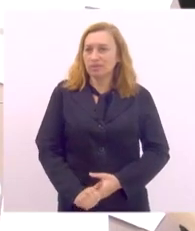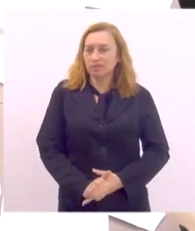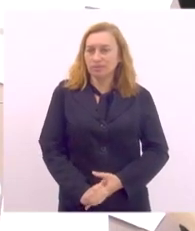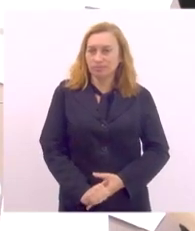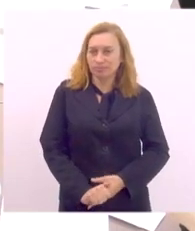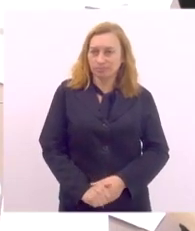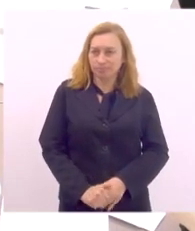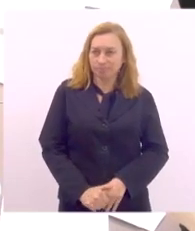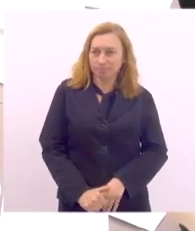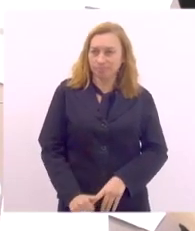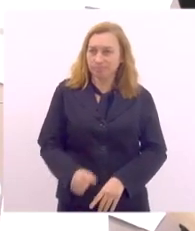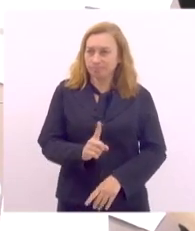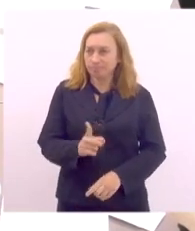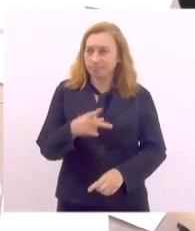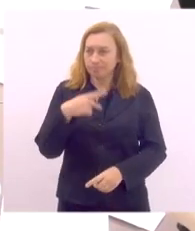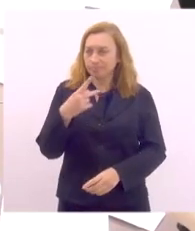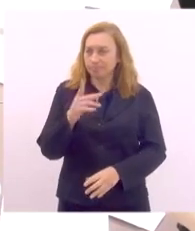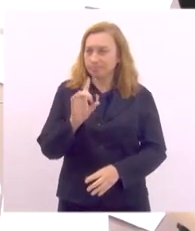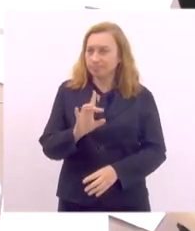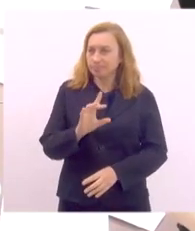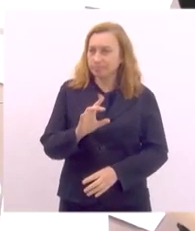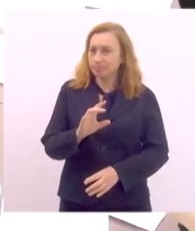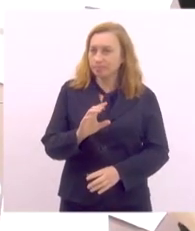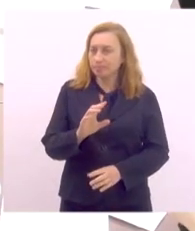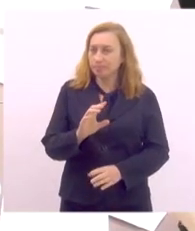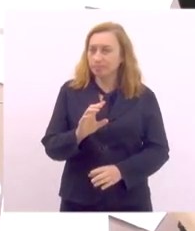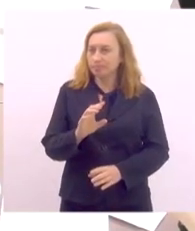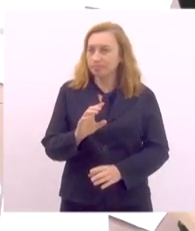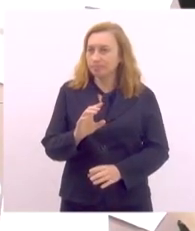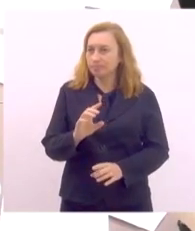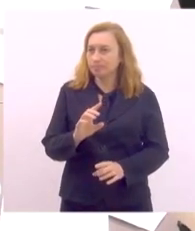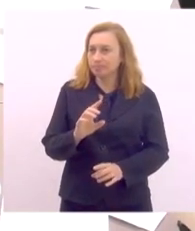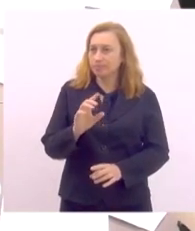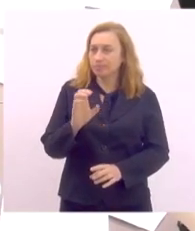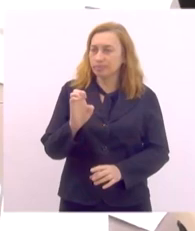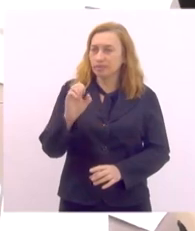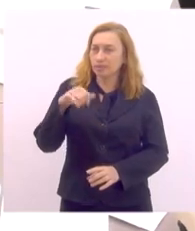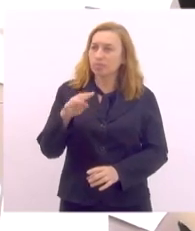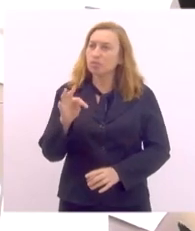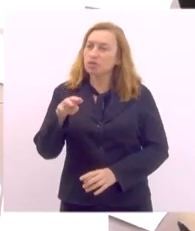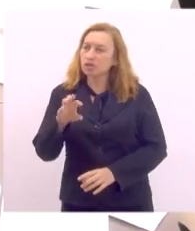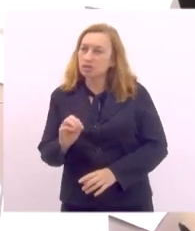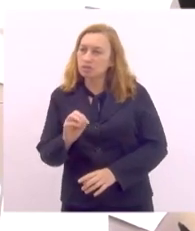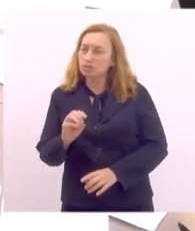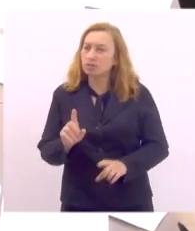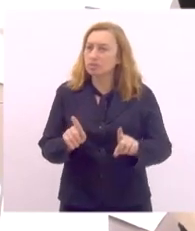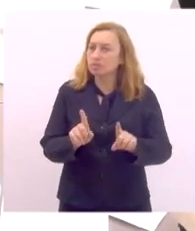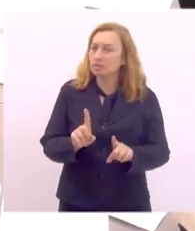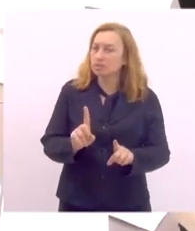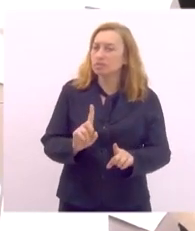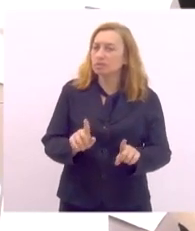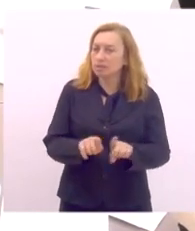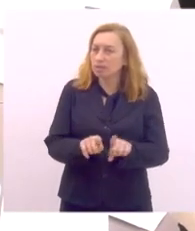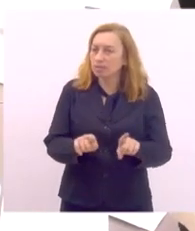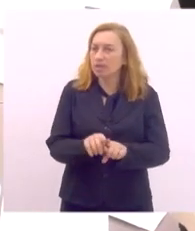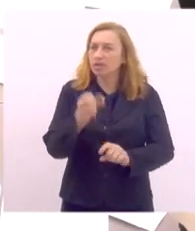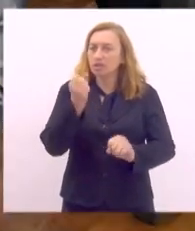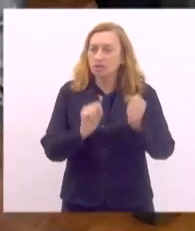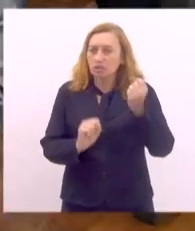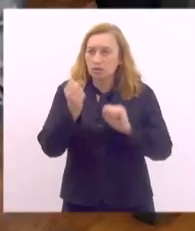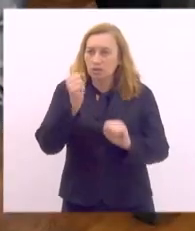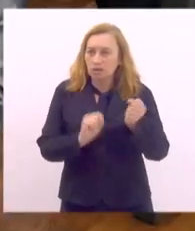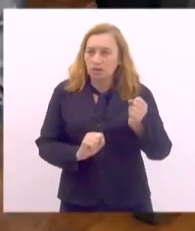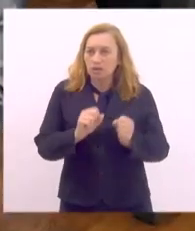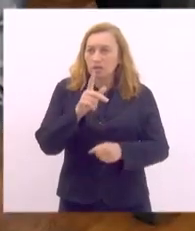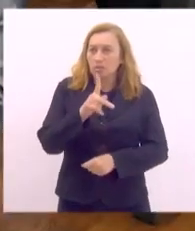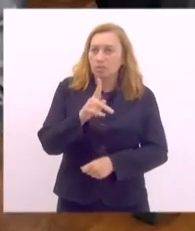Mas não se fala só de embutidos aqui, fala de alimentos industrializados também. Industrializados processados. São produtos que você, quando consome, não